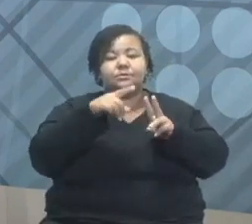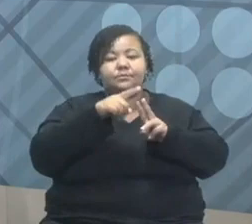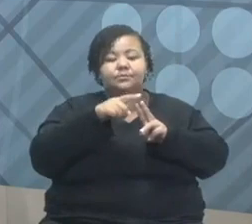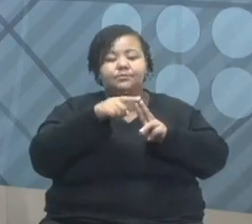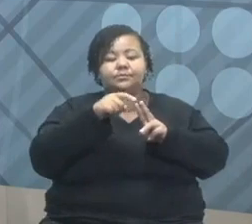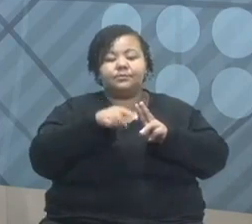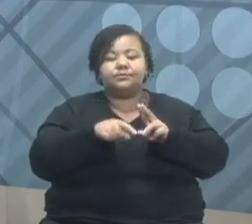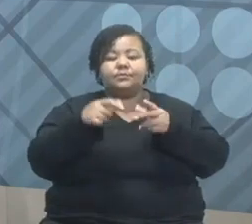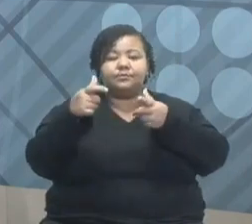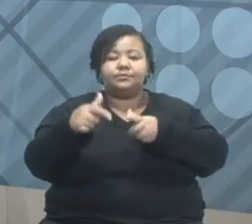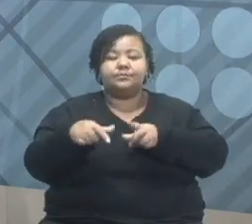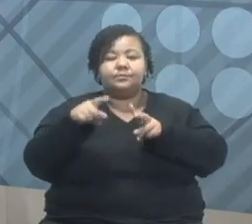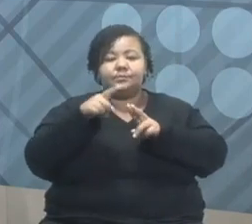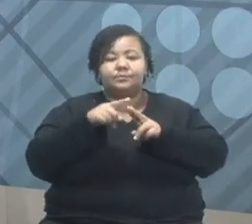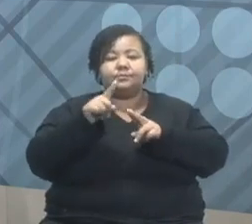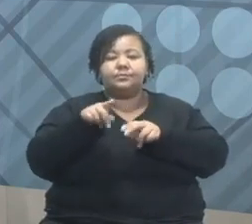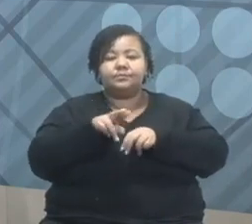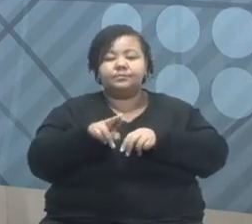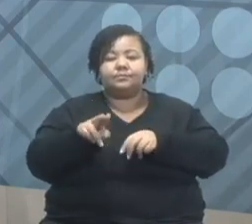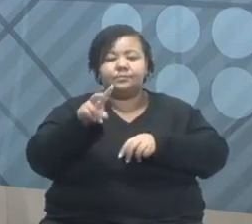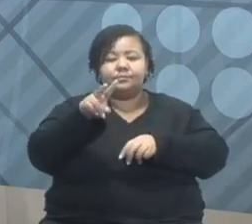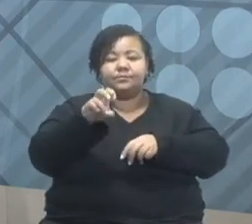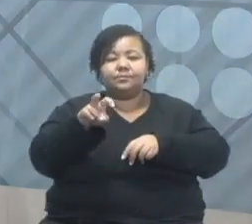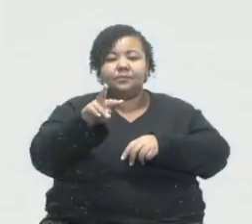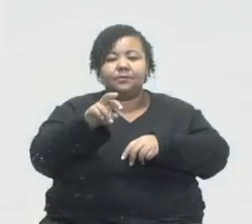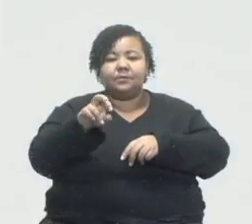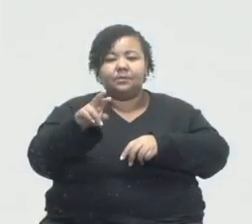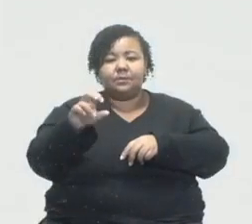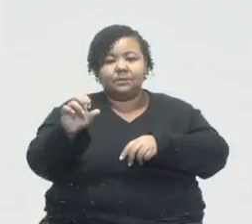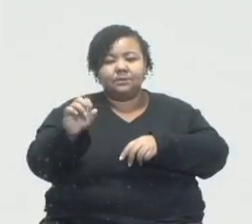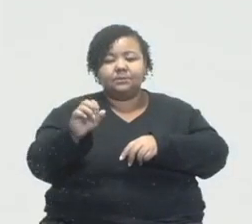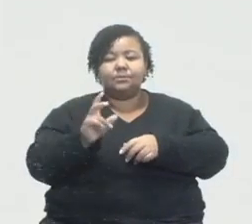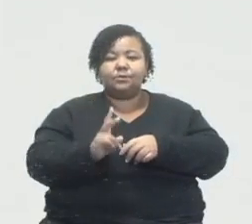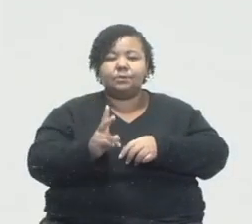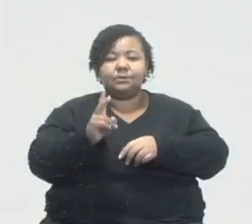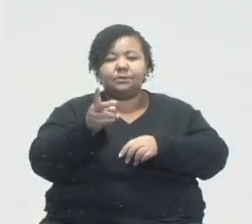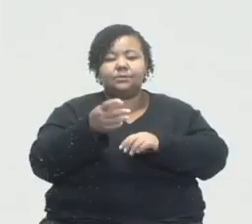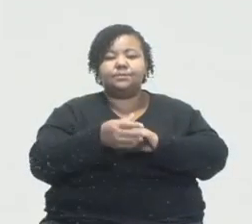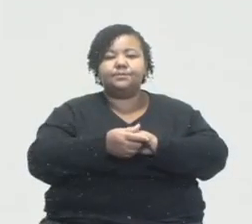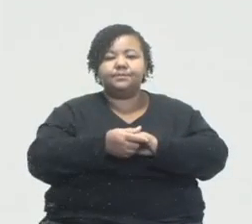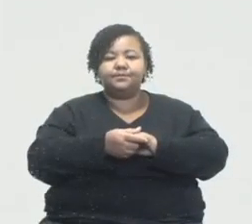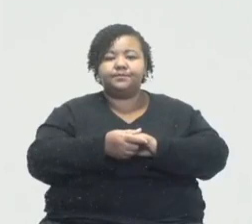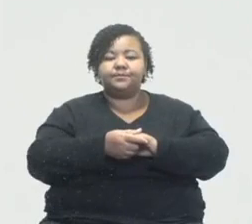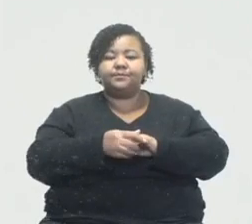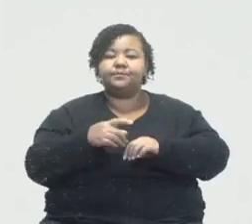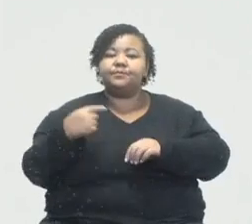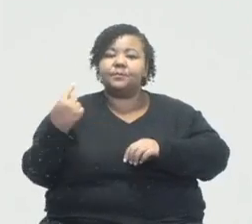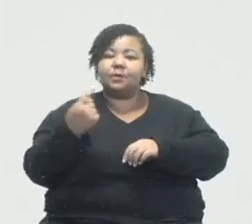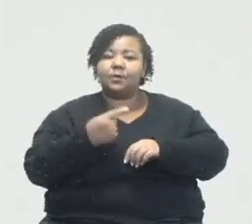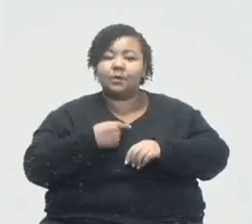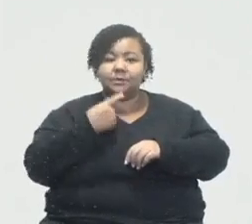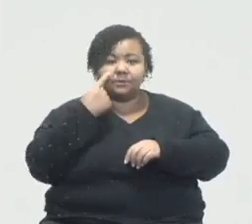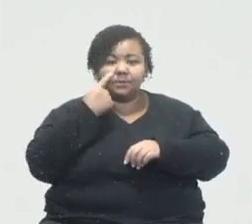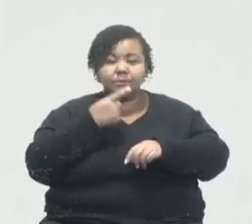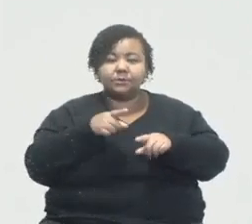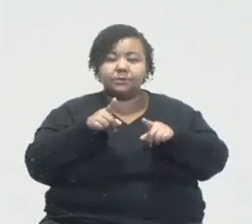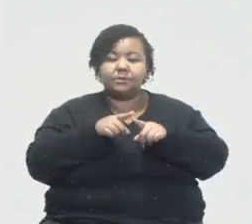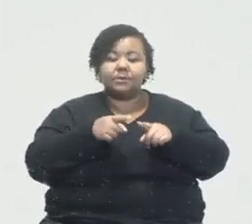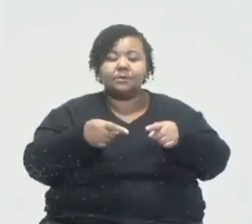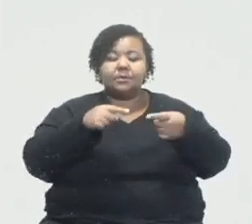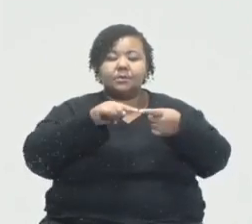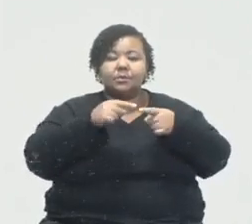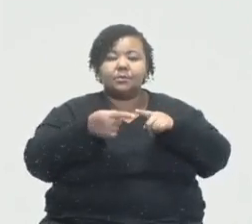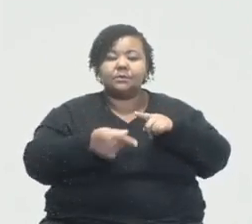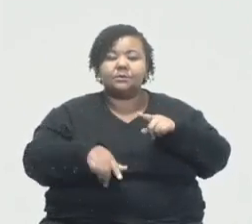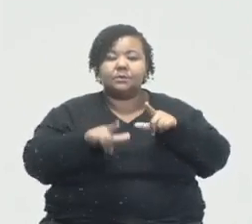desses espaços vetoriais, são chamados de vetores. Então, continuando, nós vimos também a combinação linear